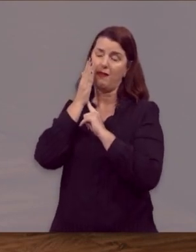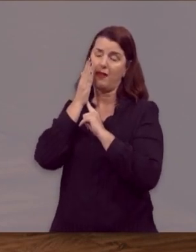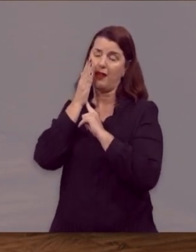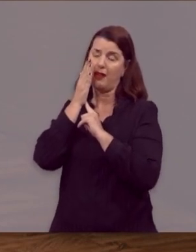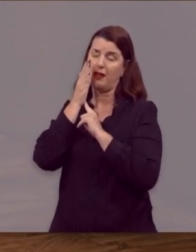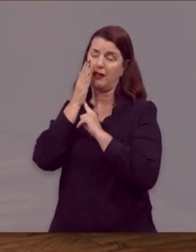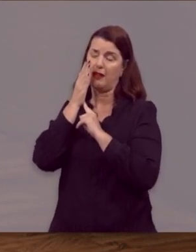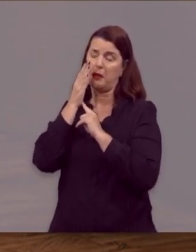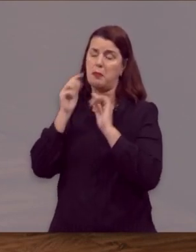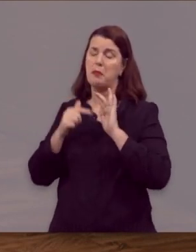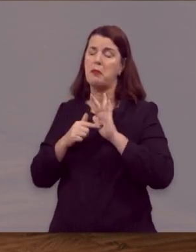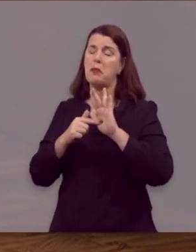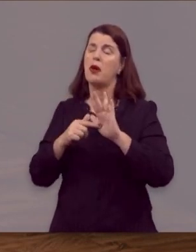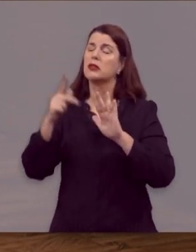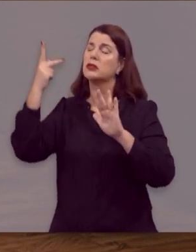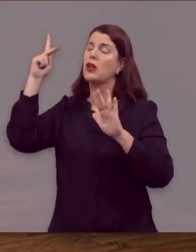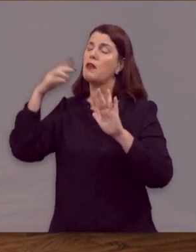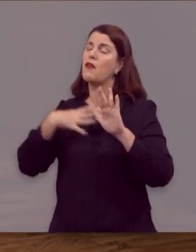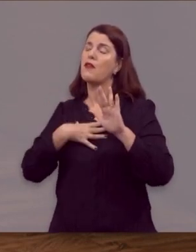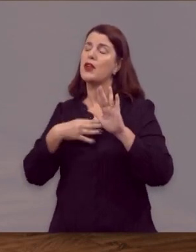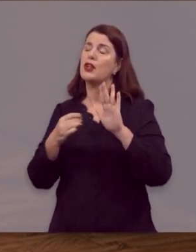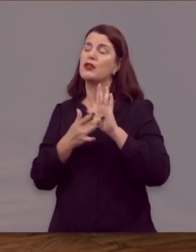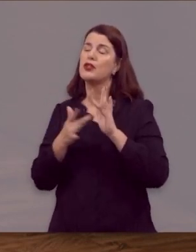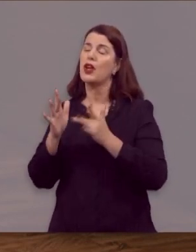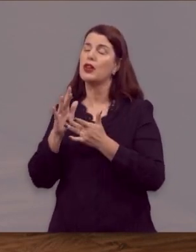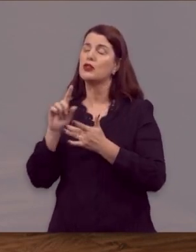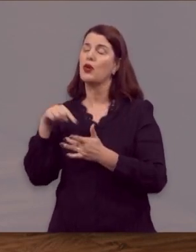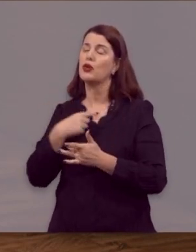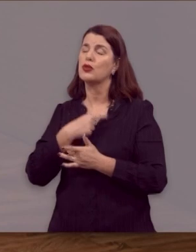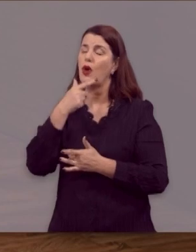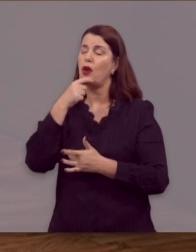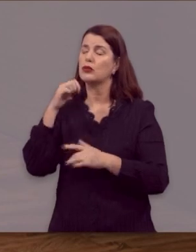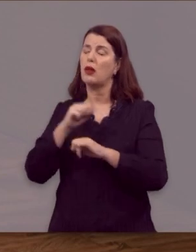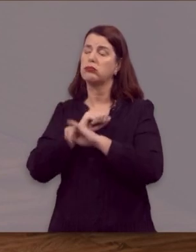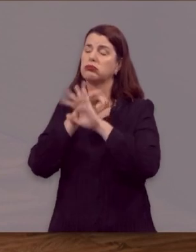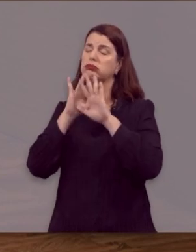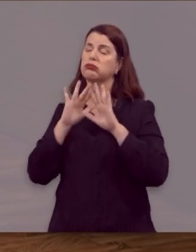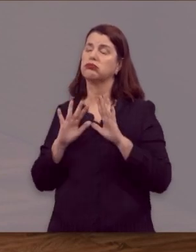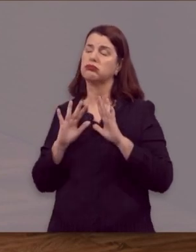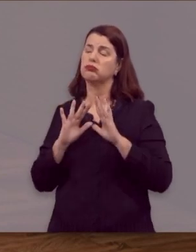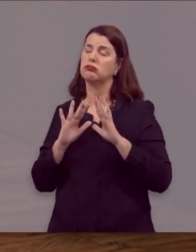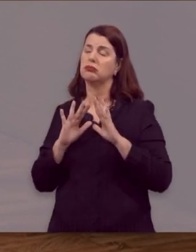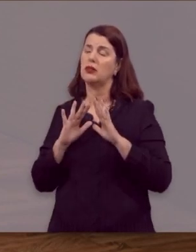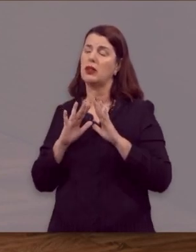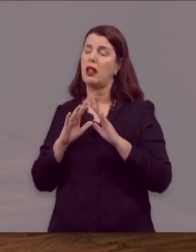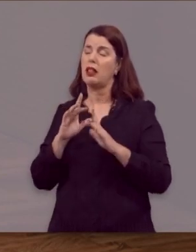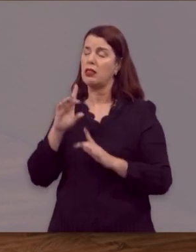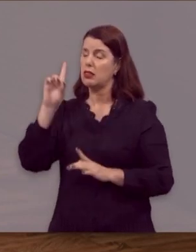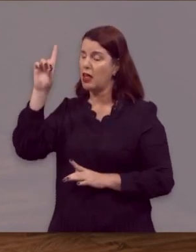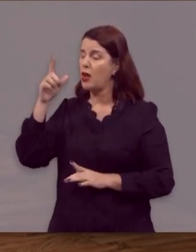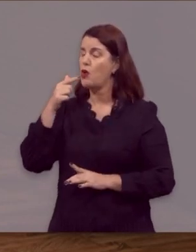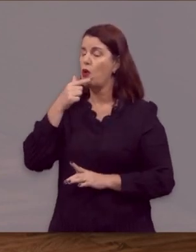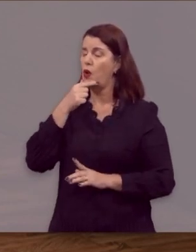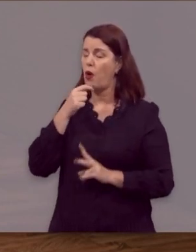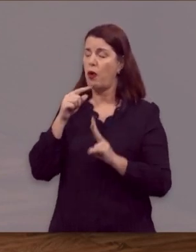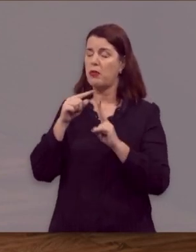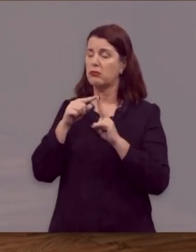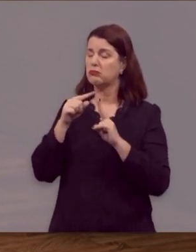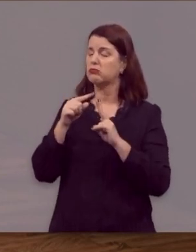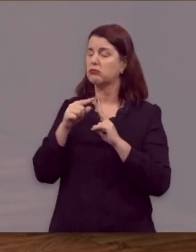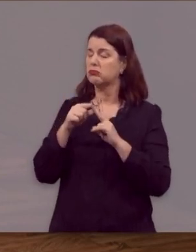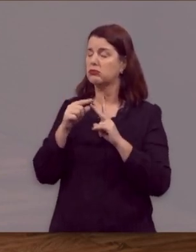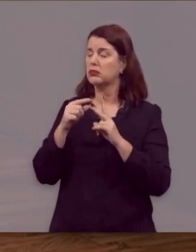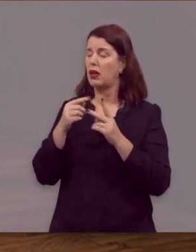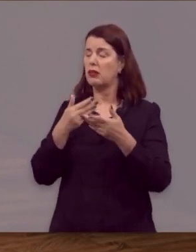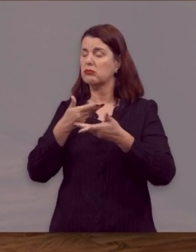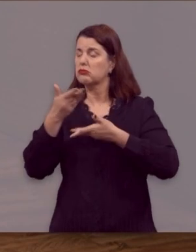revelação, e ela nos apresenta o teu Filho Jesus, o nosso glorioso Redentor. Ele que é Deus, Ele que é homem, Ele